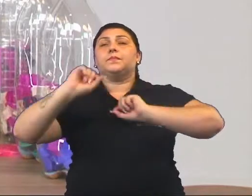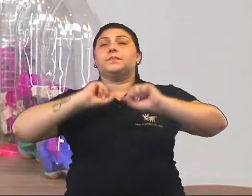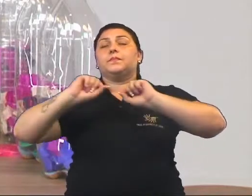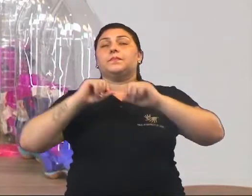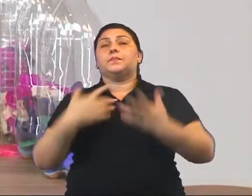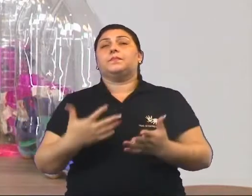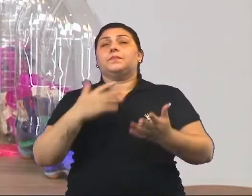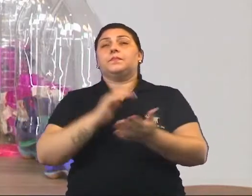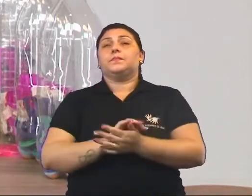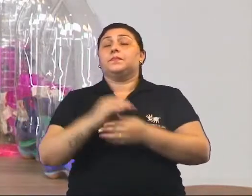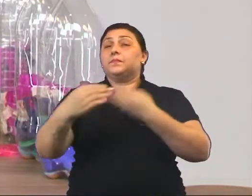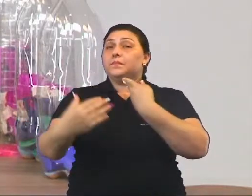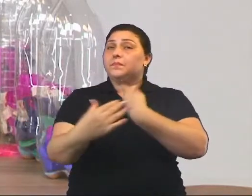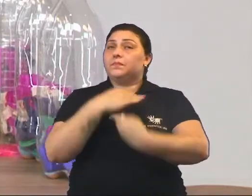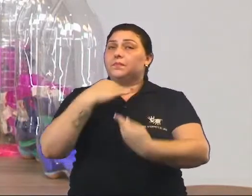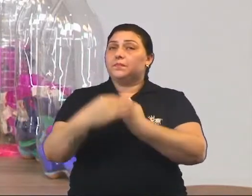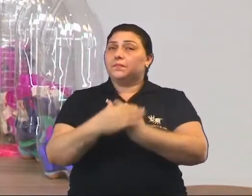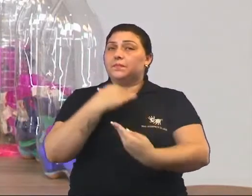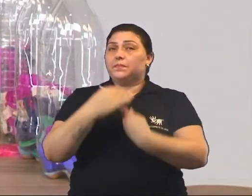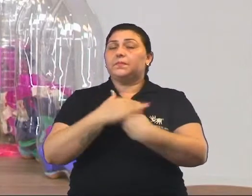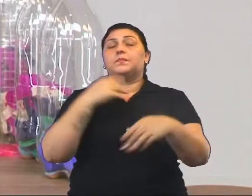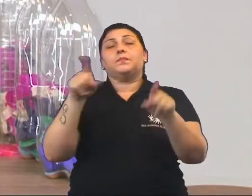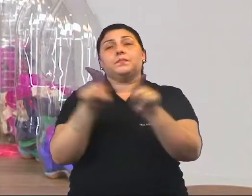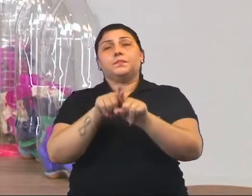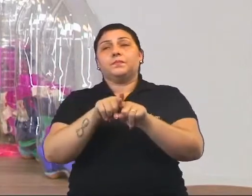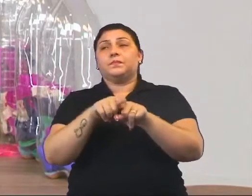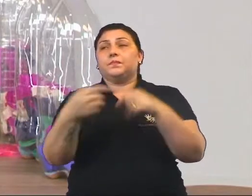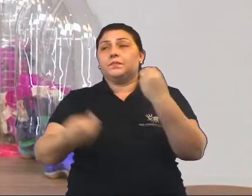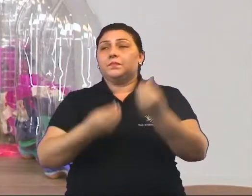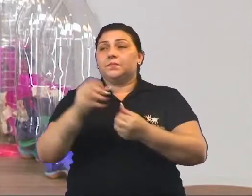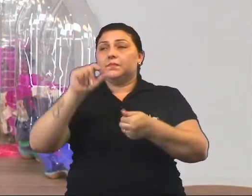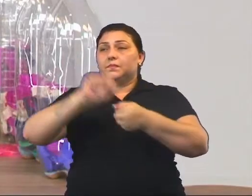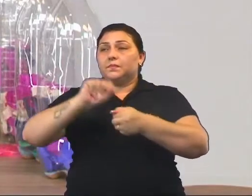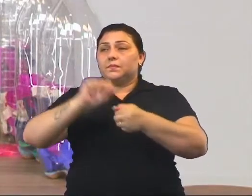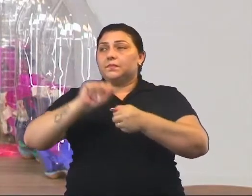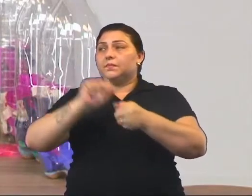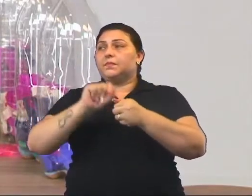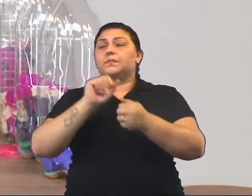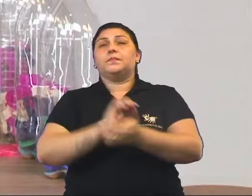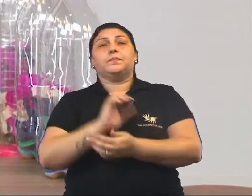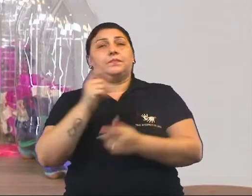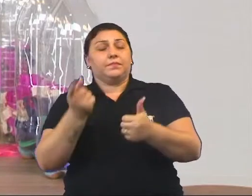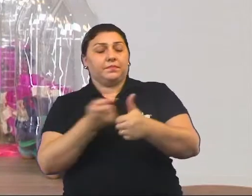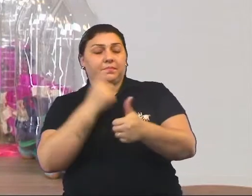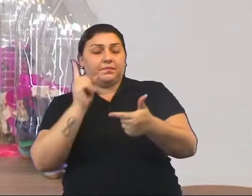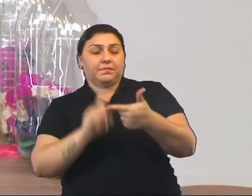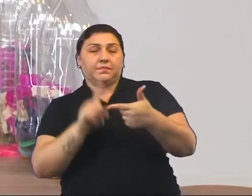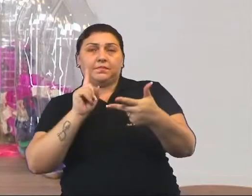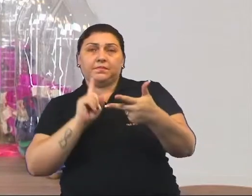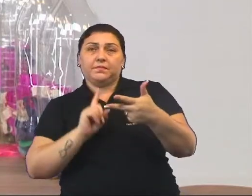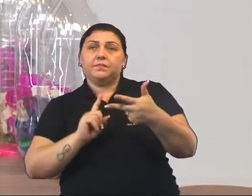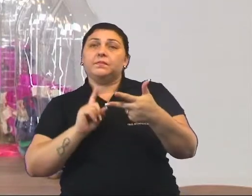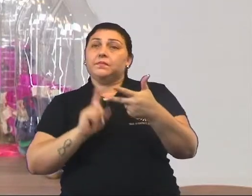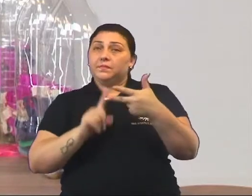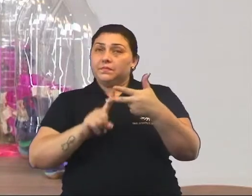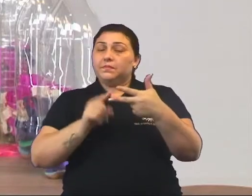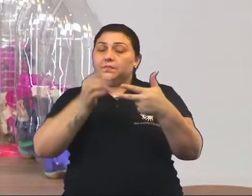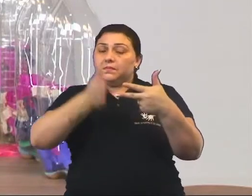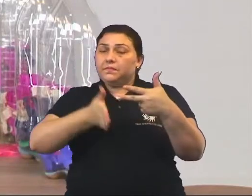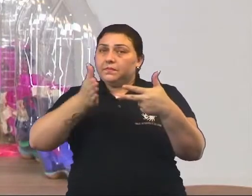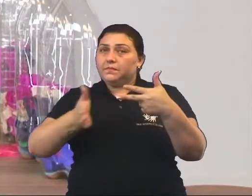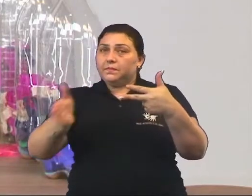Ele vem com umas orientações, né? O modo de fazer. E ele tem o primeiro, o segundo passo e o